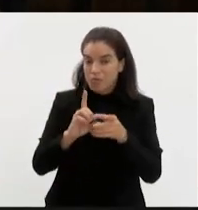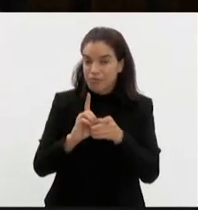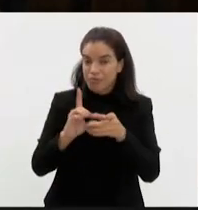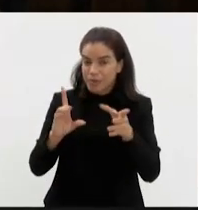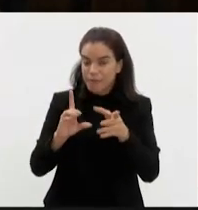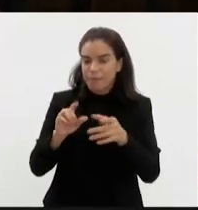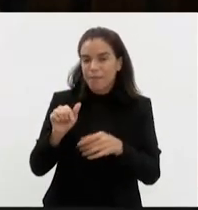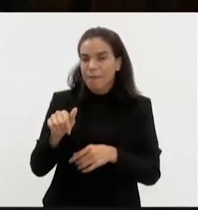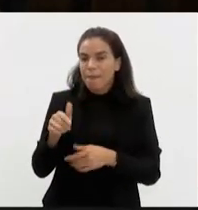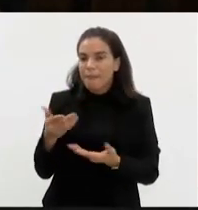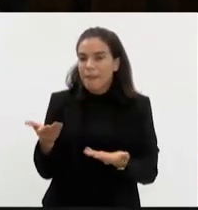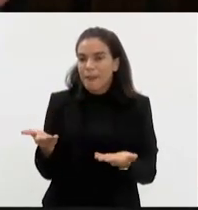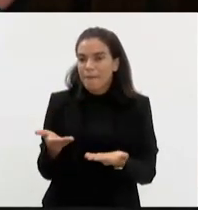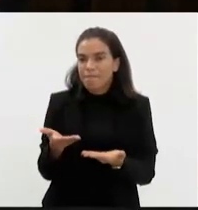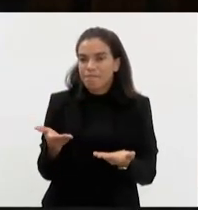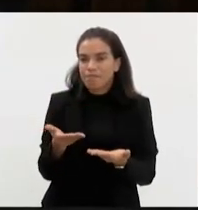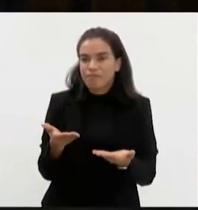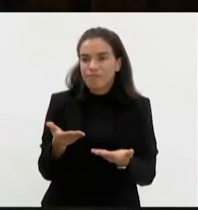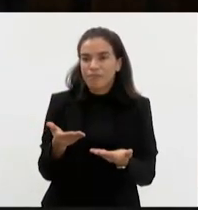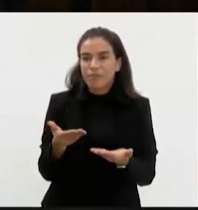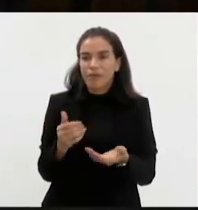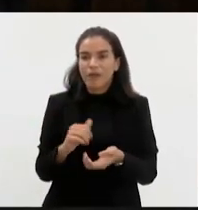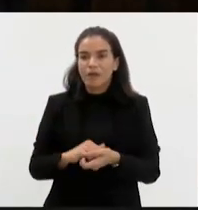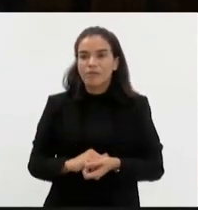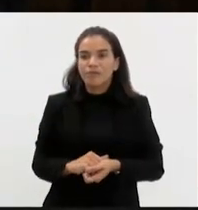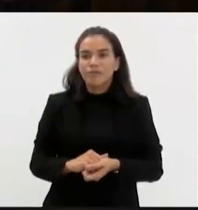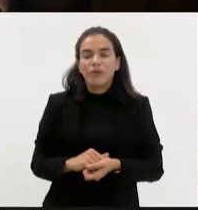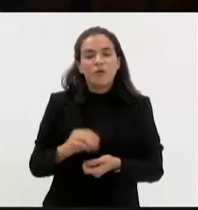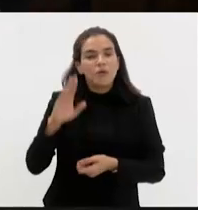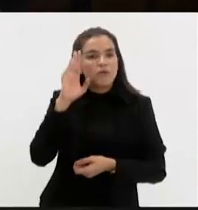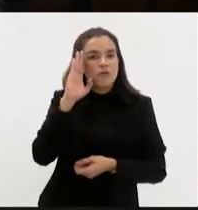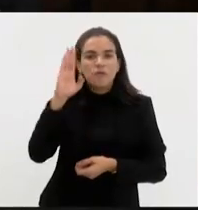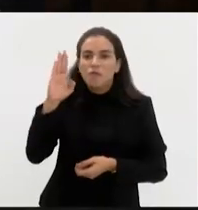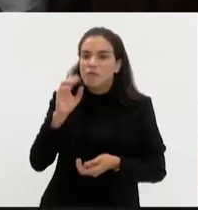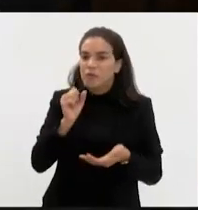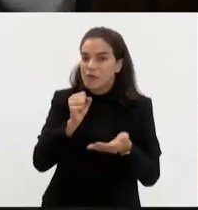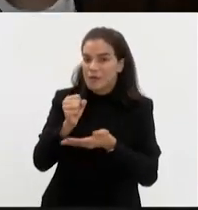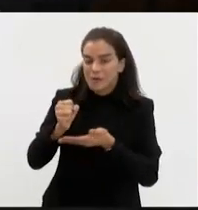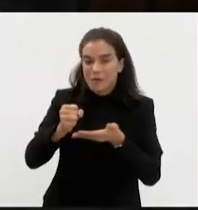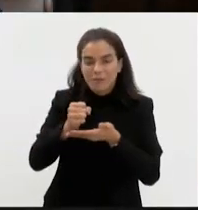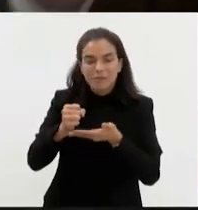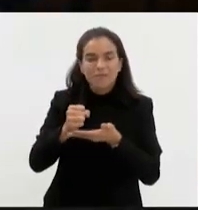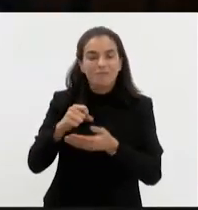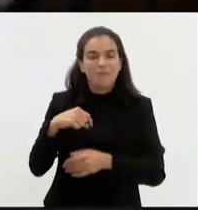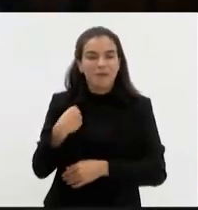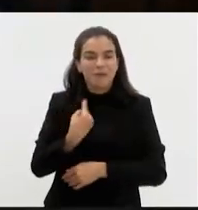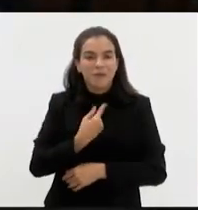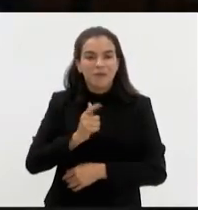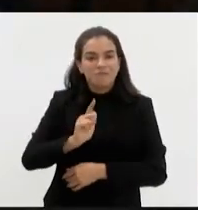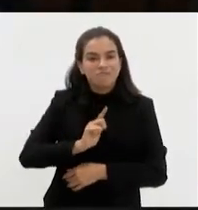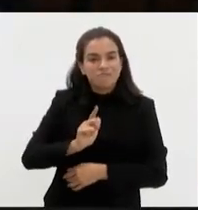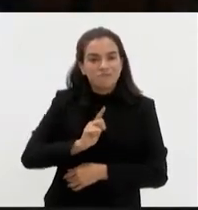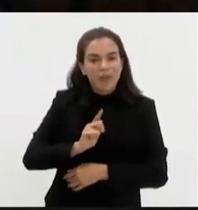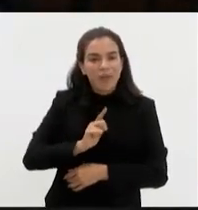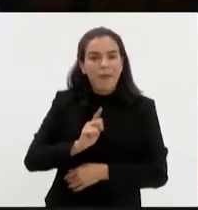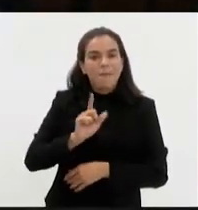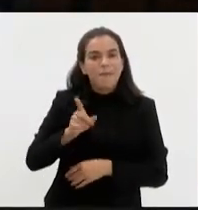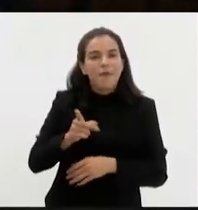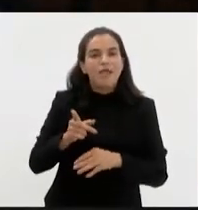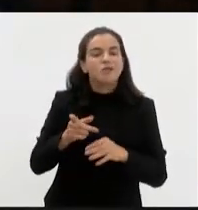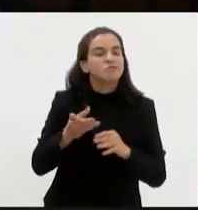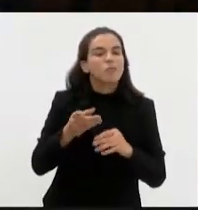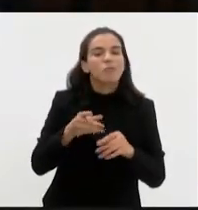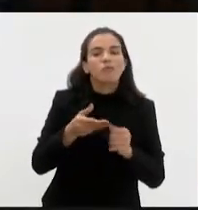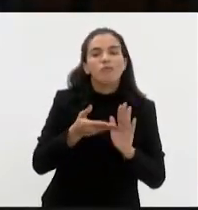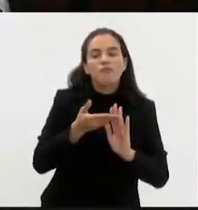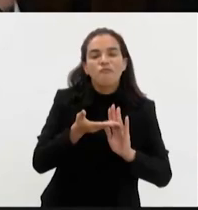h e vez esquecido né fundamental para que nós tenhamos mesmo fora do Poder mesmo fora